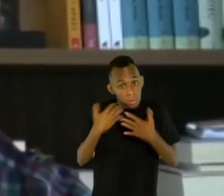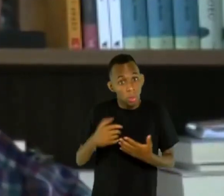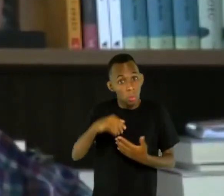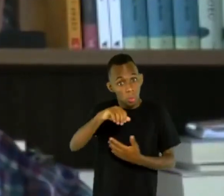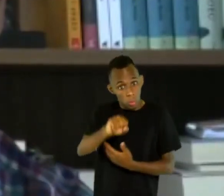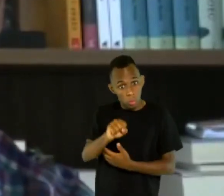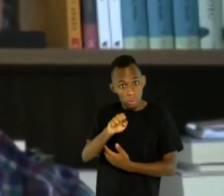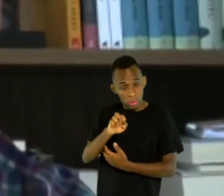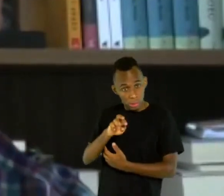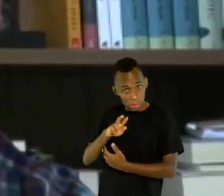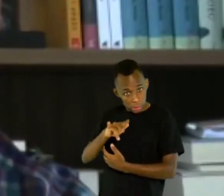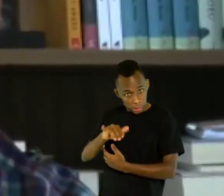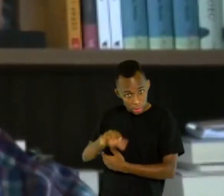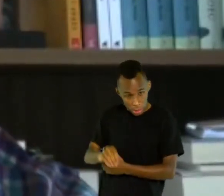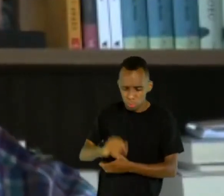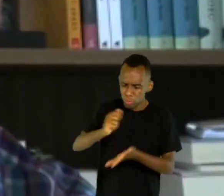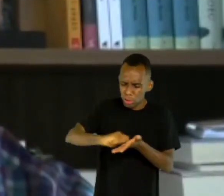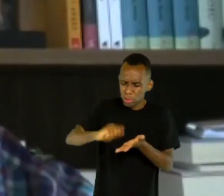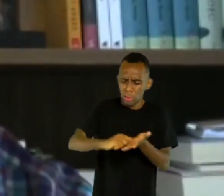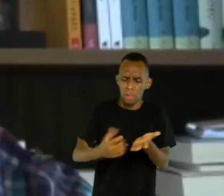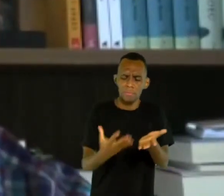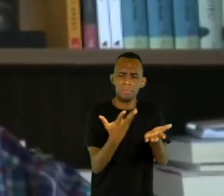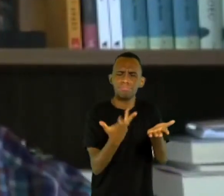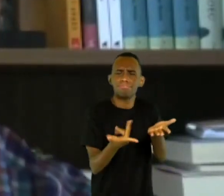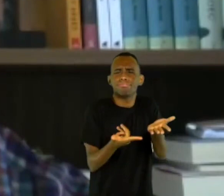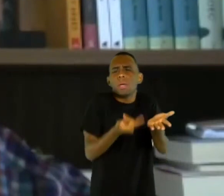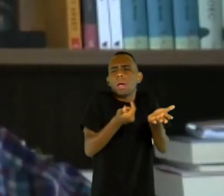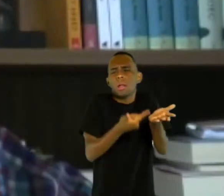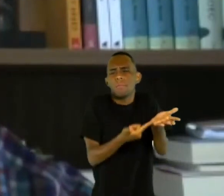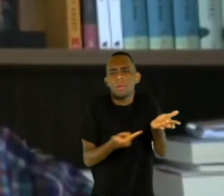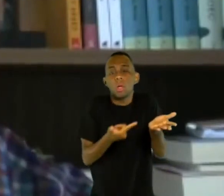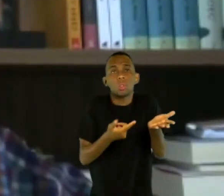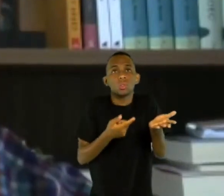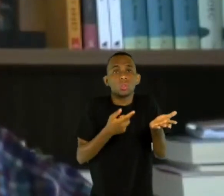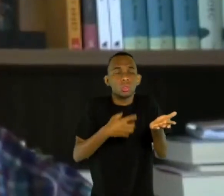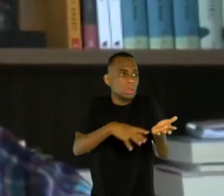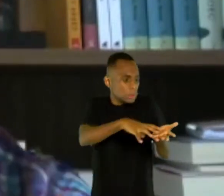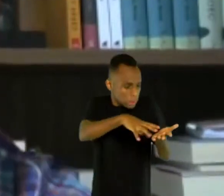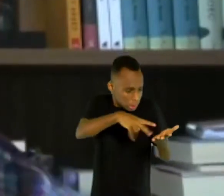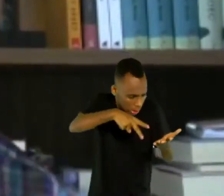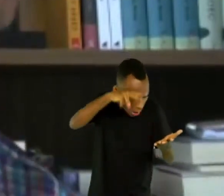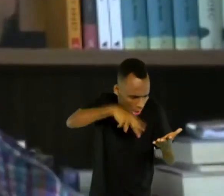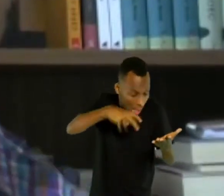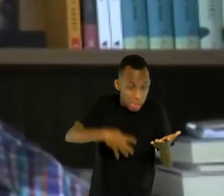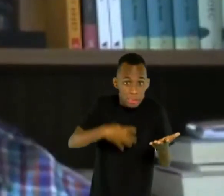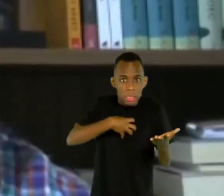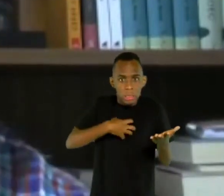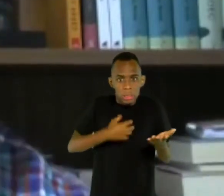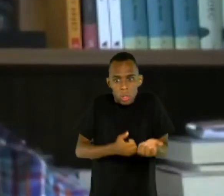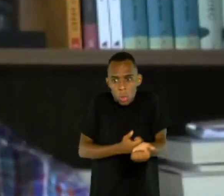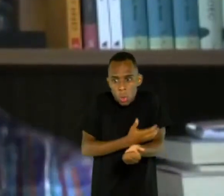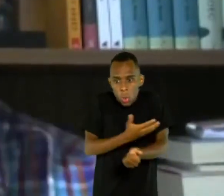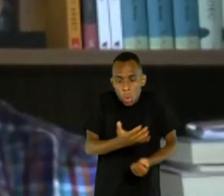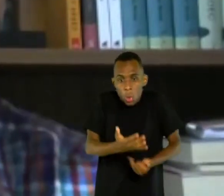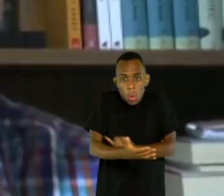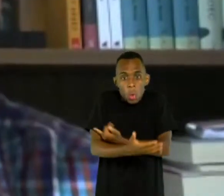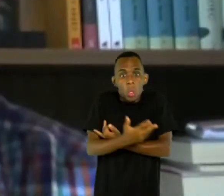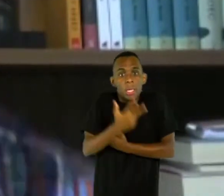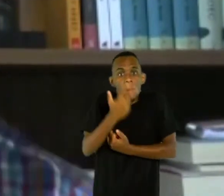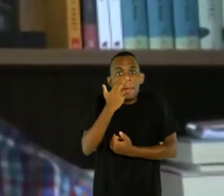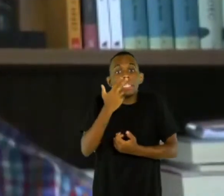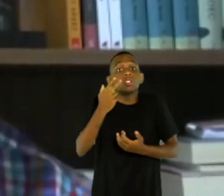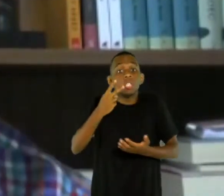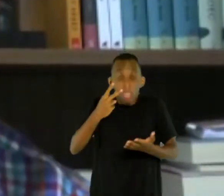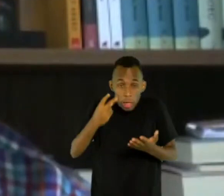brilhante. Ele nos coloca num turbilhão de emoções que é o que a gente tem vivido no nosso cotidiano